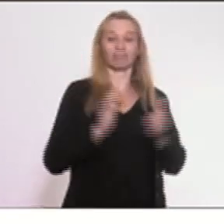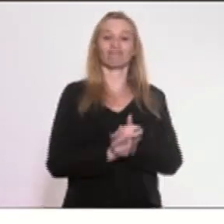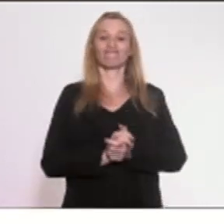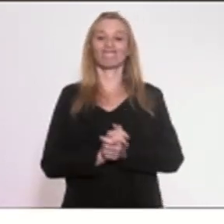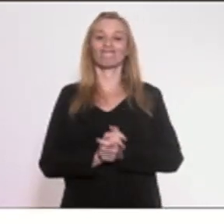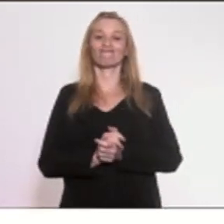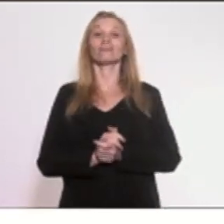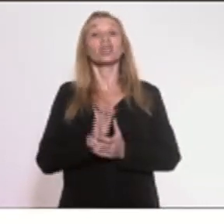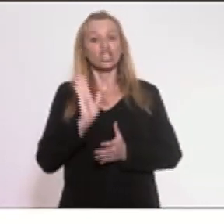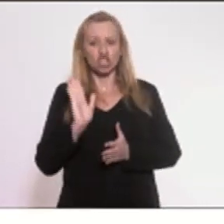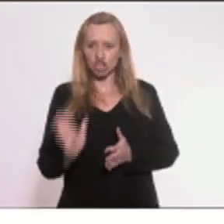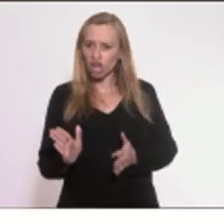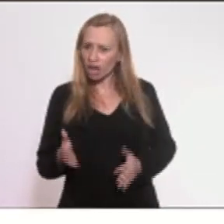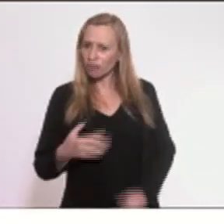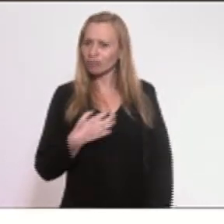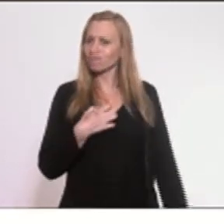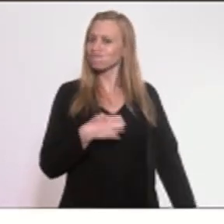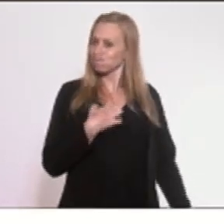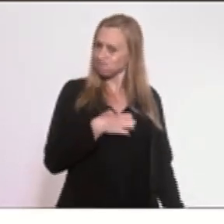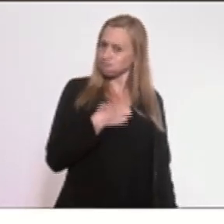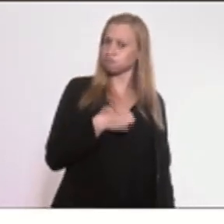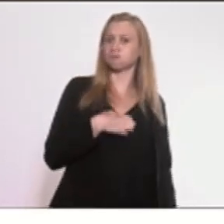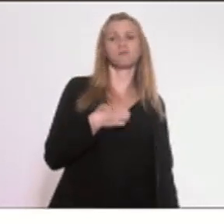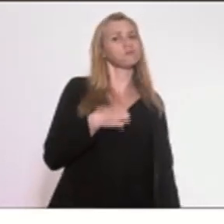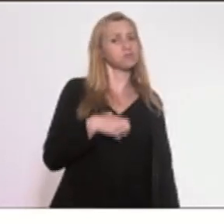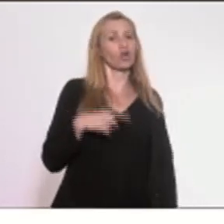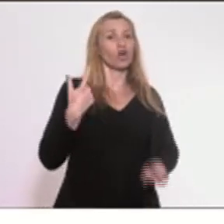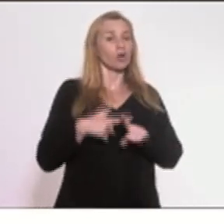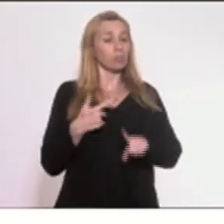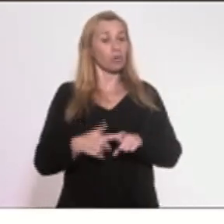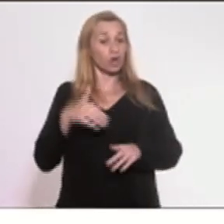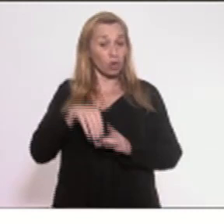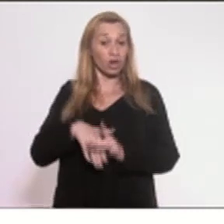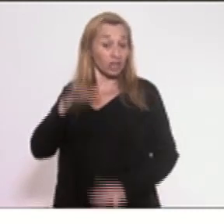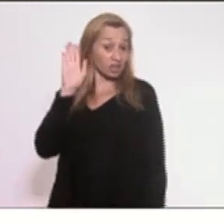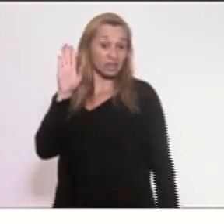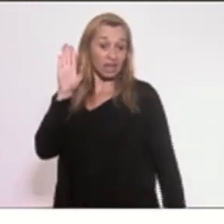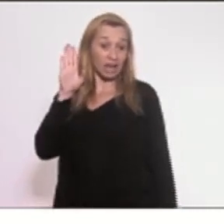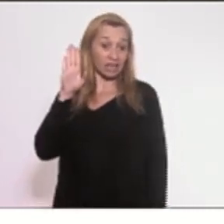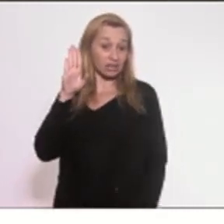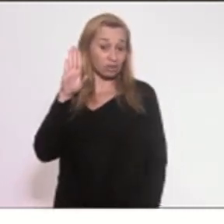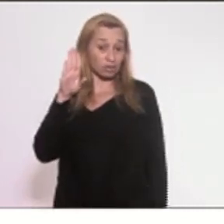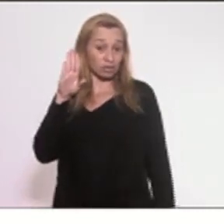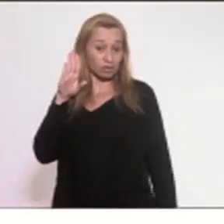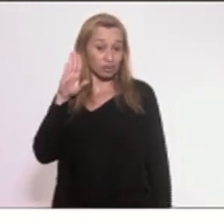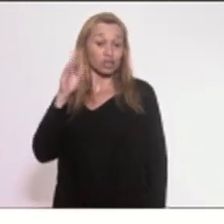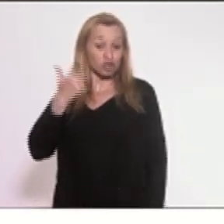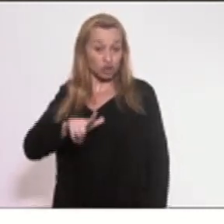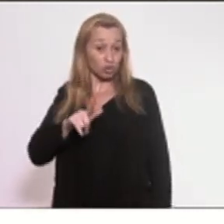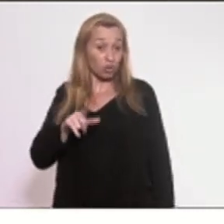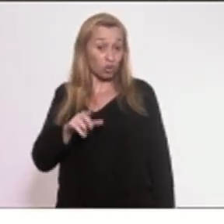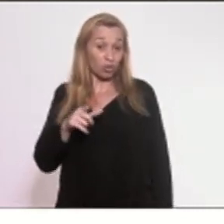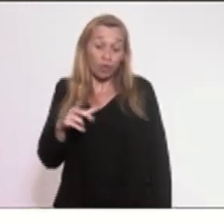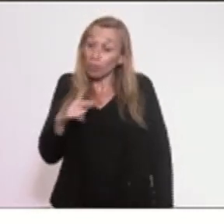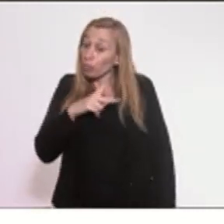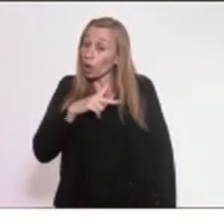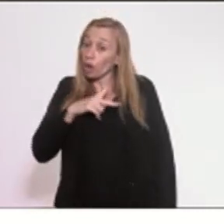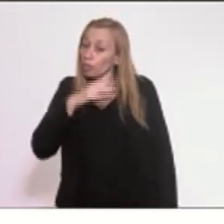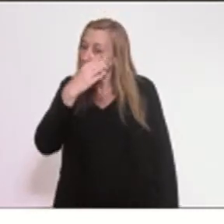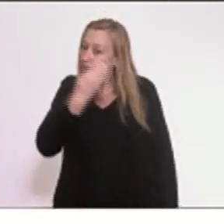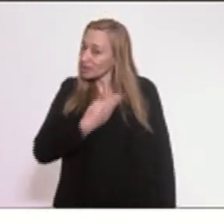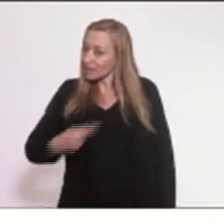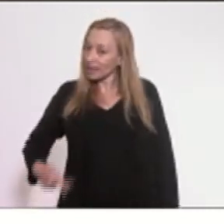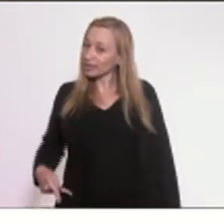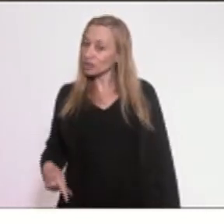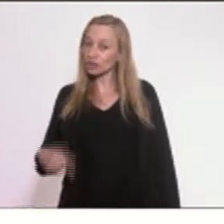Já ficou indignado, porque o candidato à reeleição só pode ser ele, não pode ter